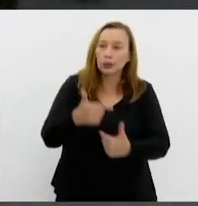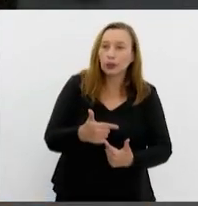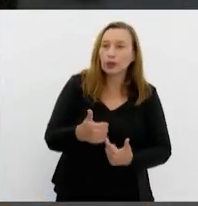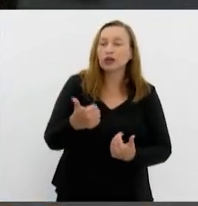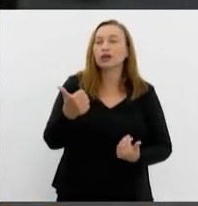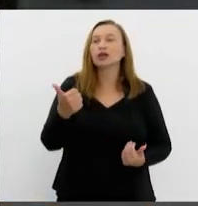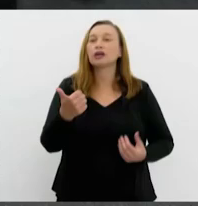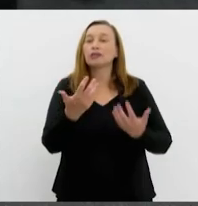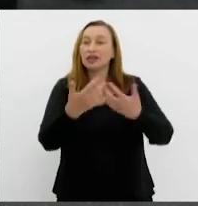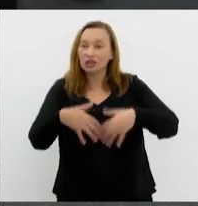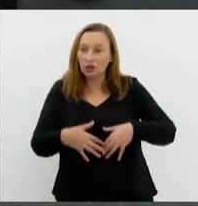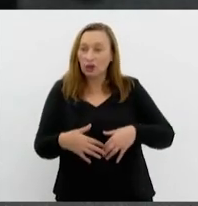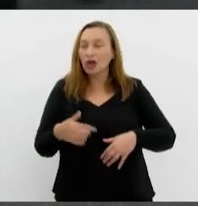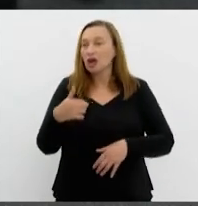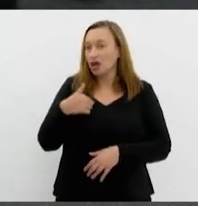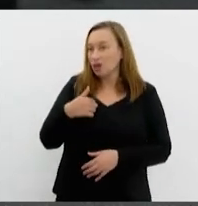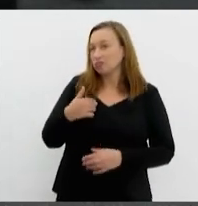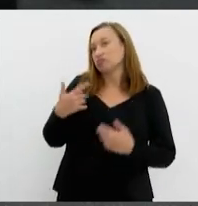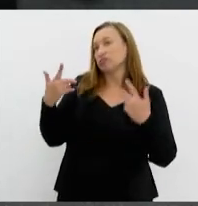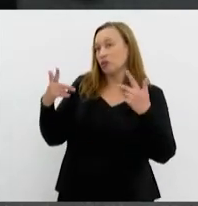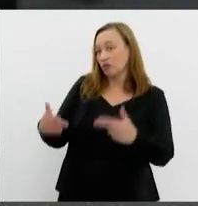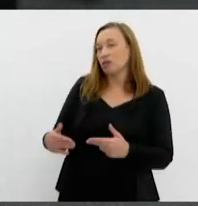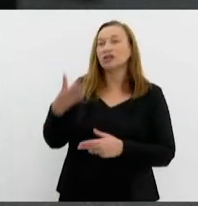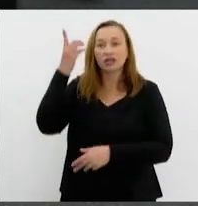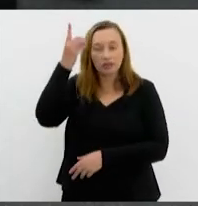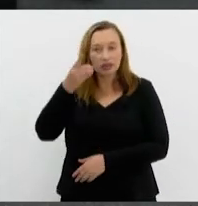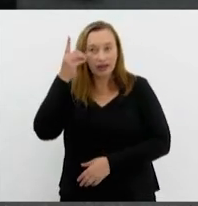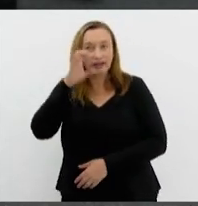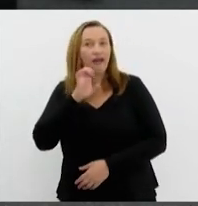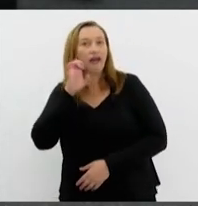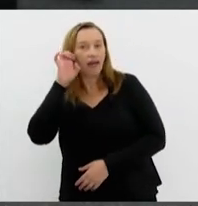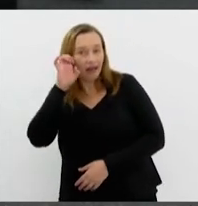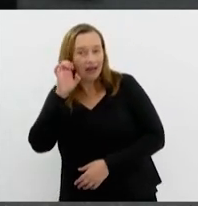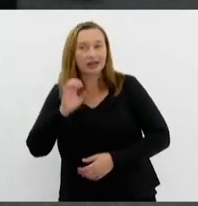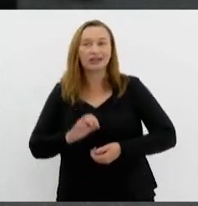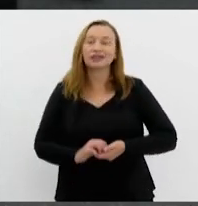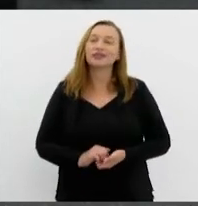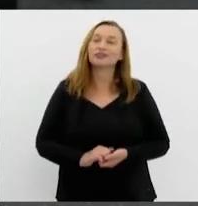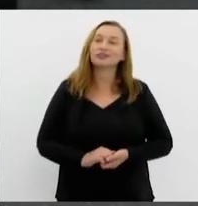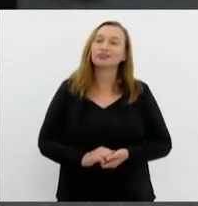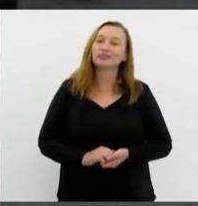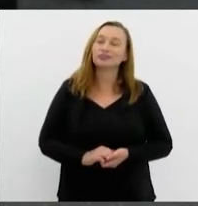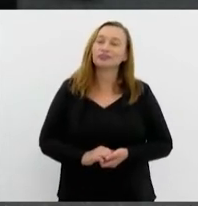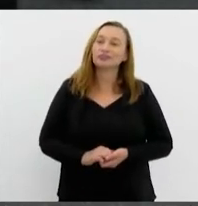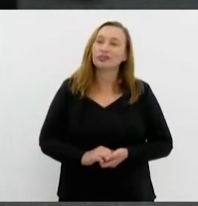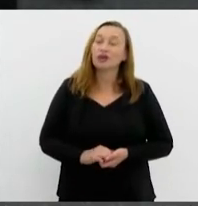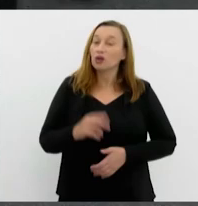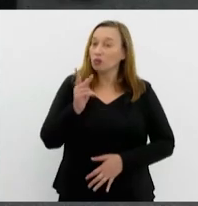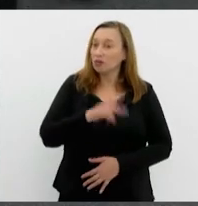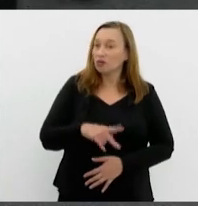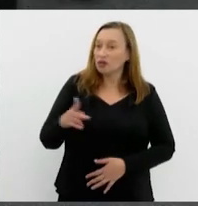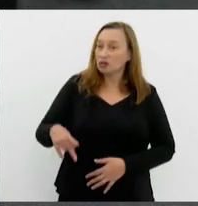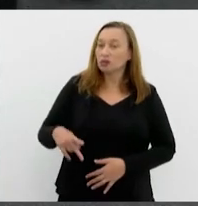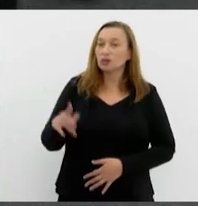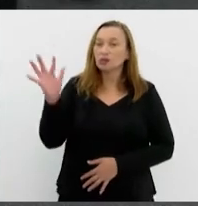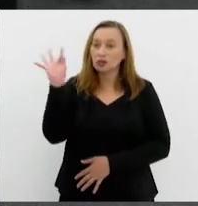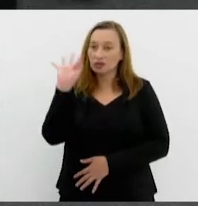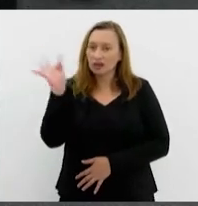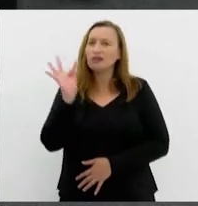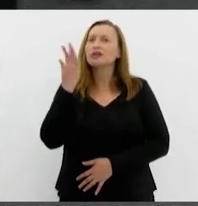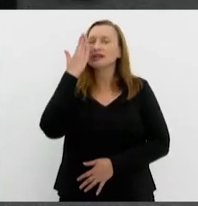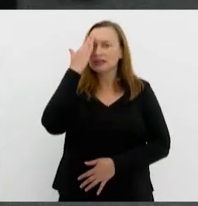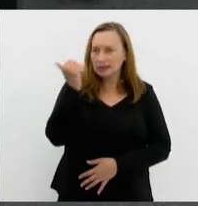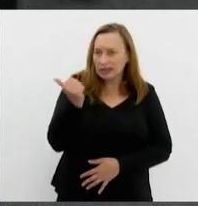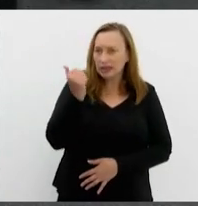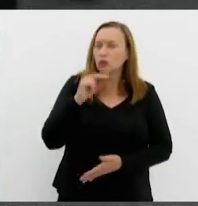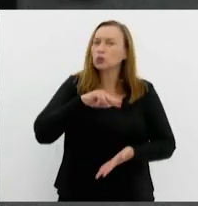sou daqueles, como a deputada Élica, que, como professor universitário, sei o